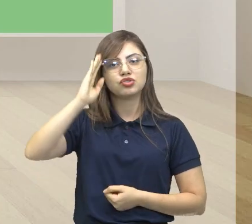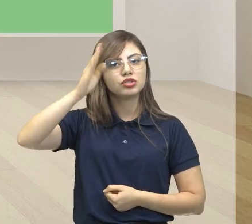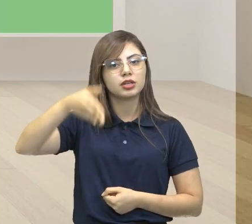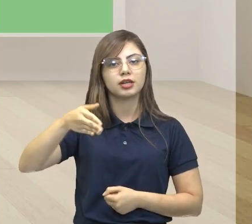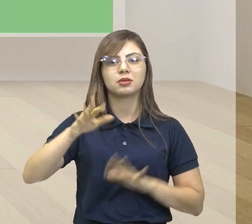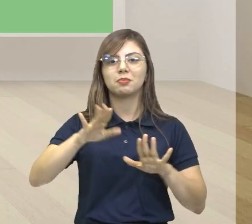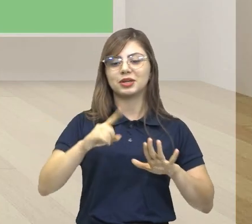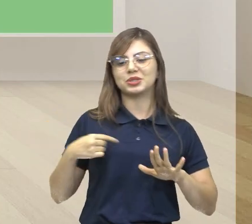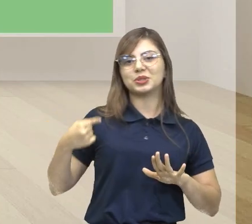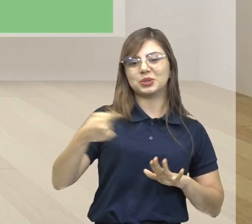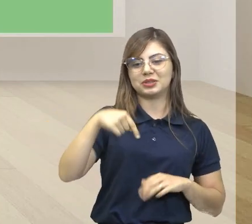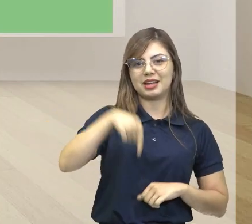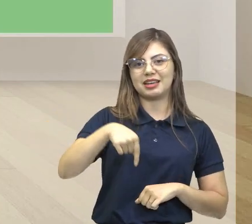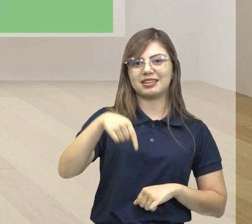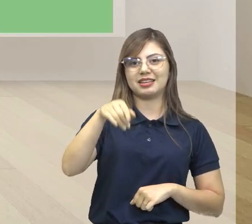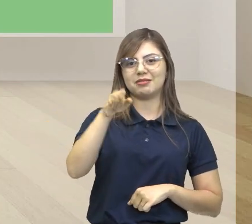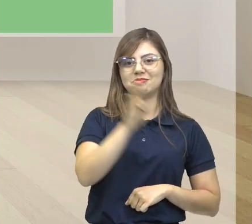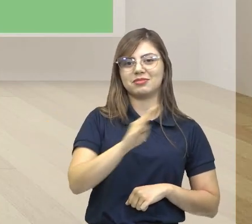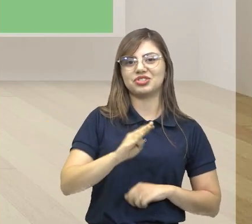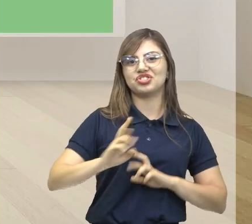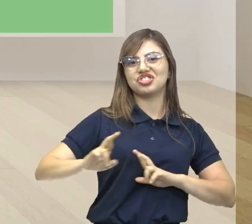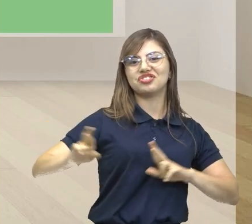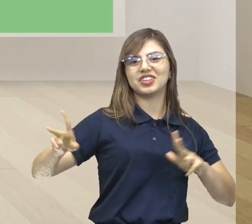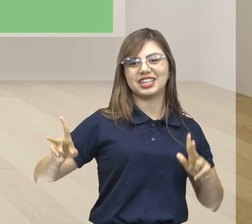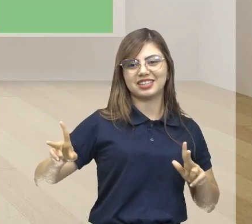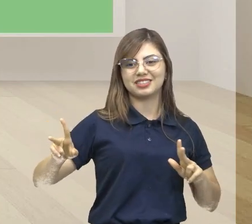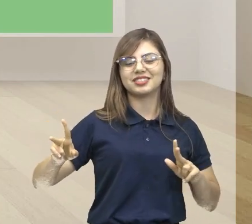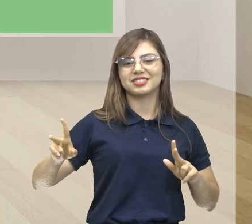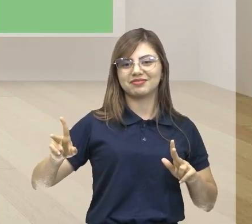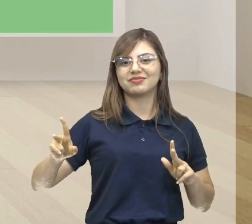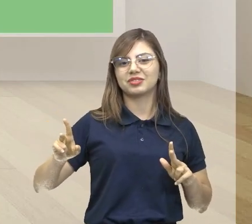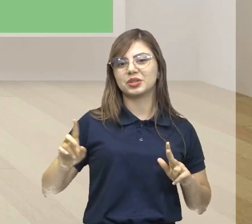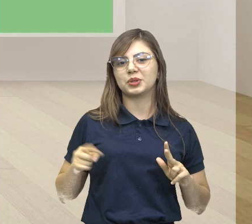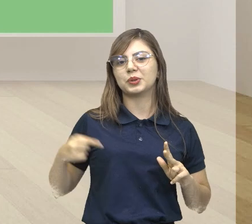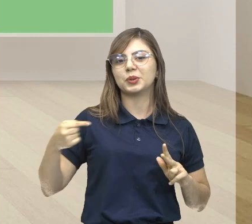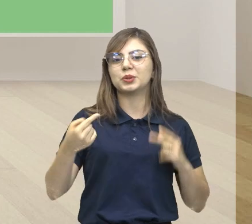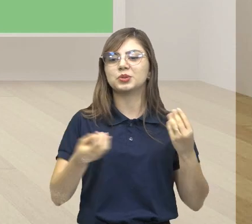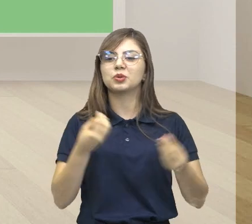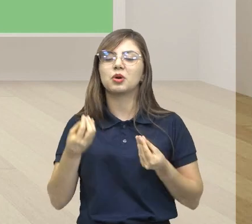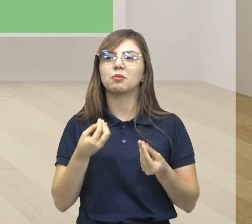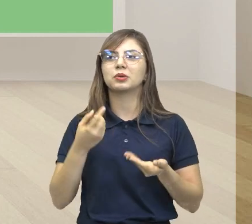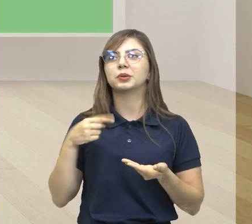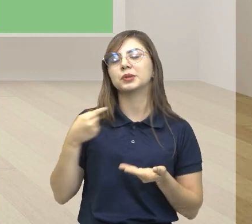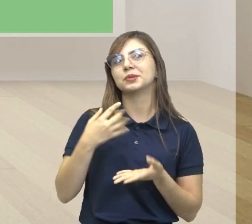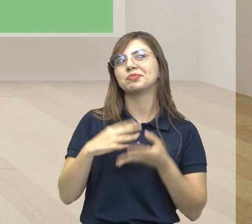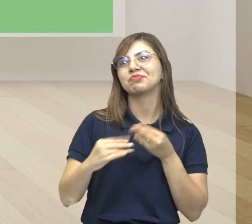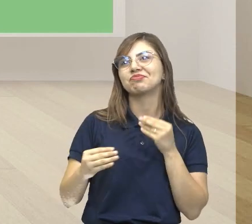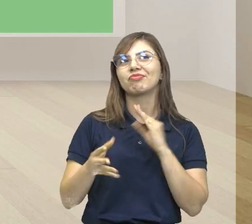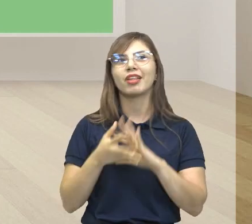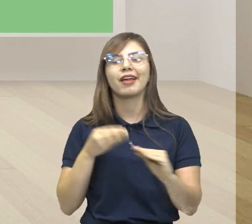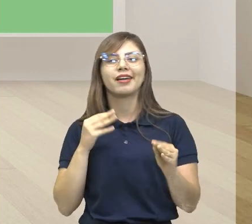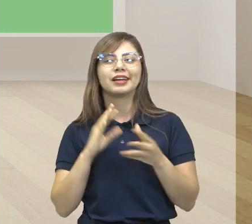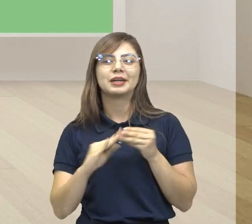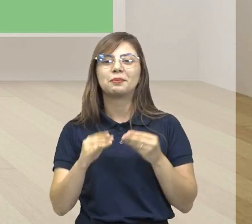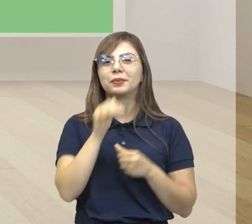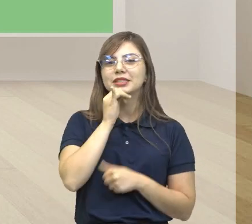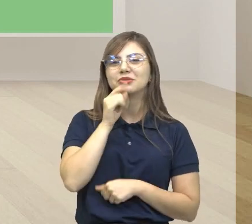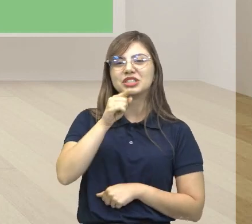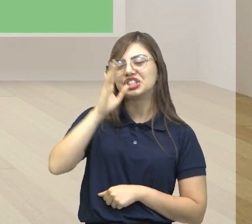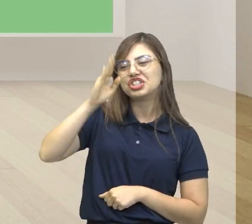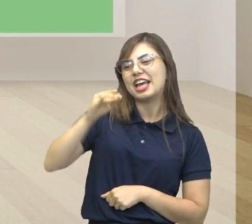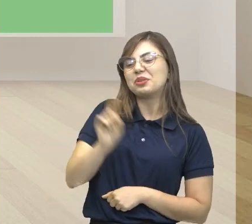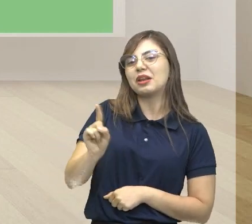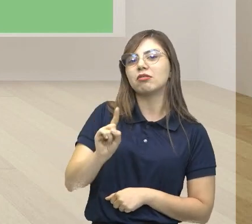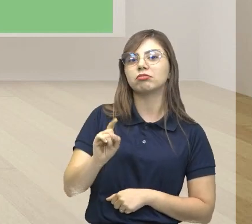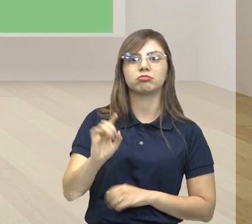não, né? Nós de high context culture temos uma tendência de enrolar um pouco mais. O que era para ser um não direto vai